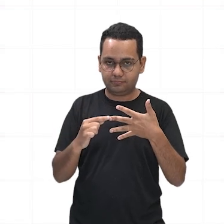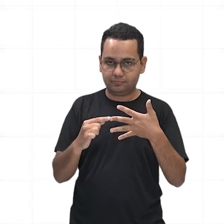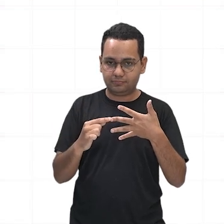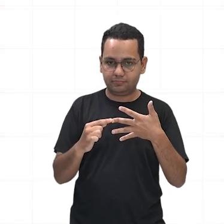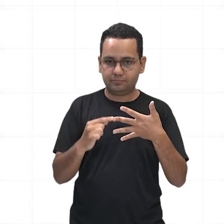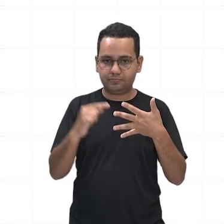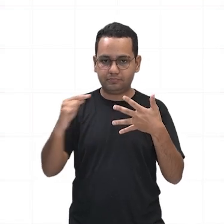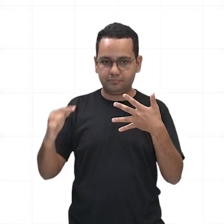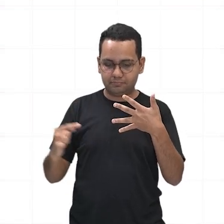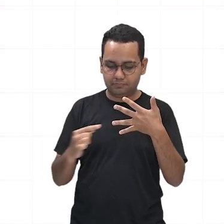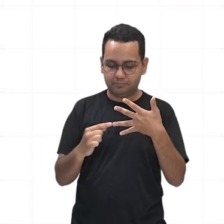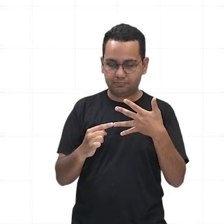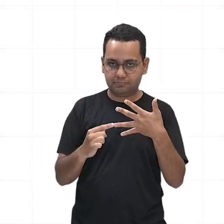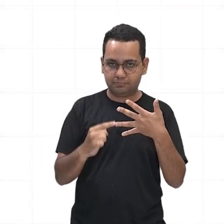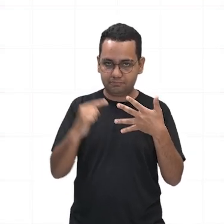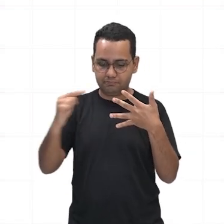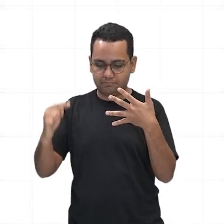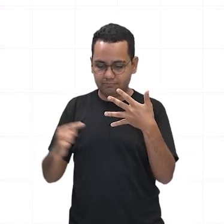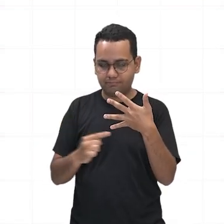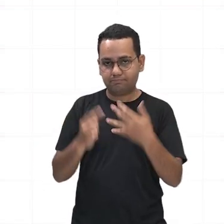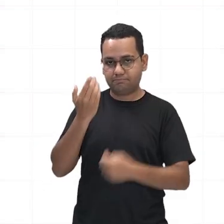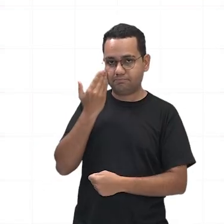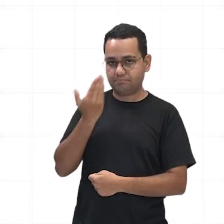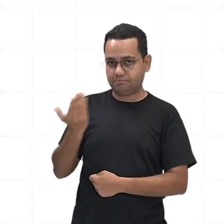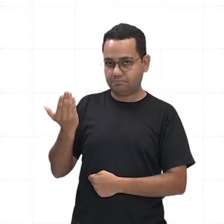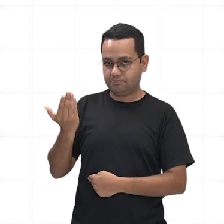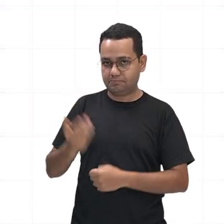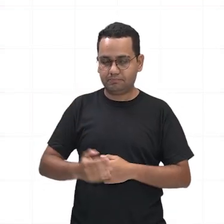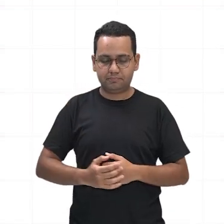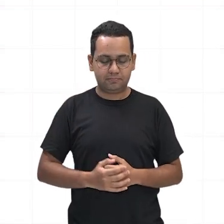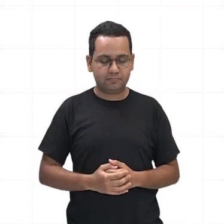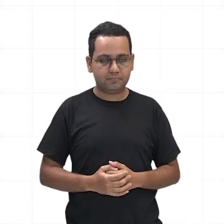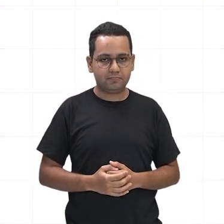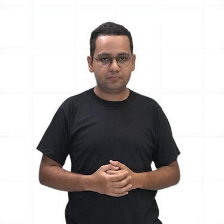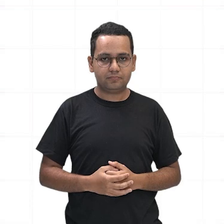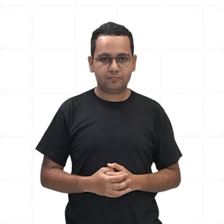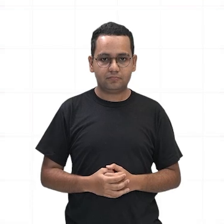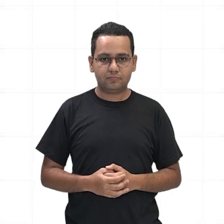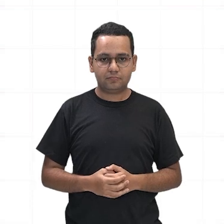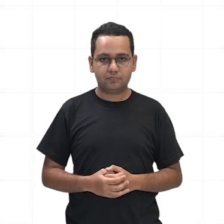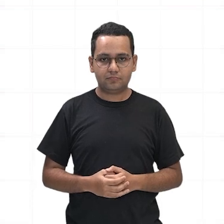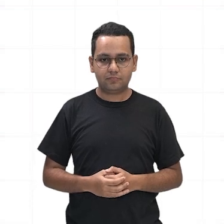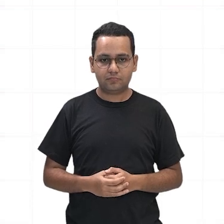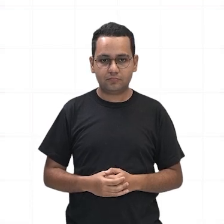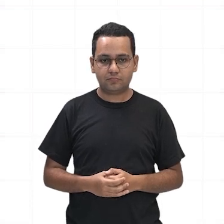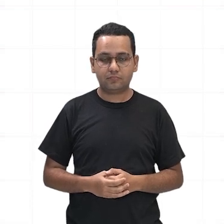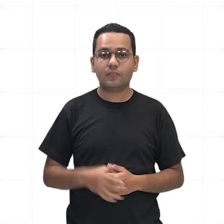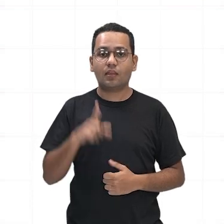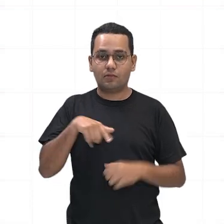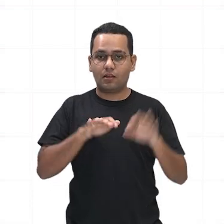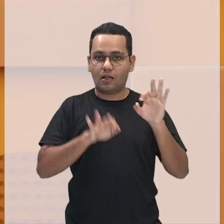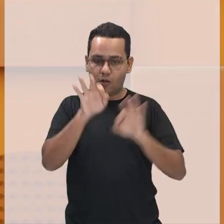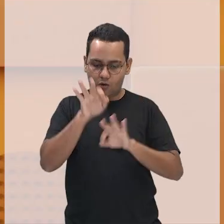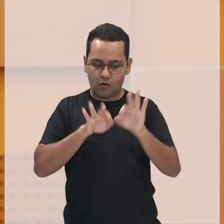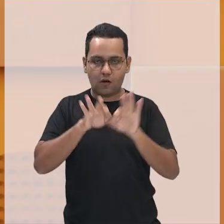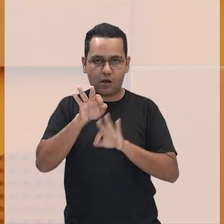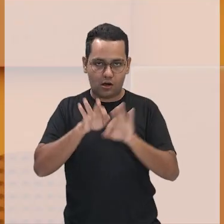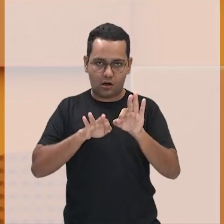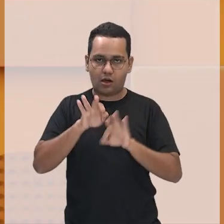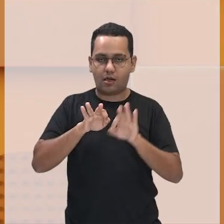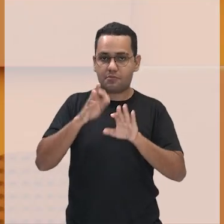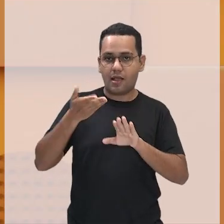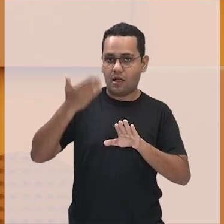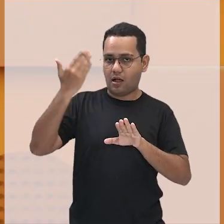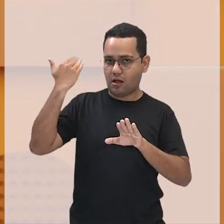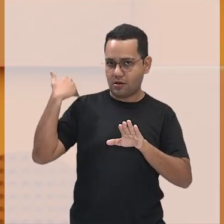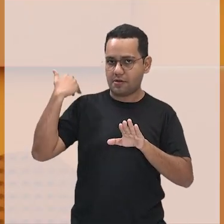período arcaico, o clássico e helenístico. Então, esta é a divisão da história